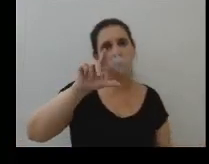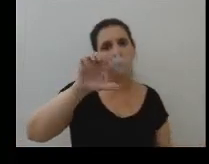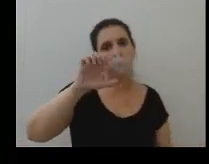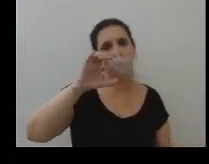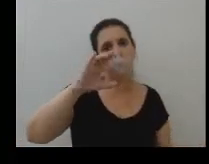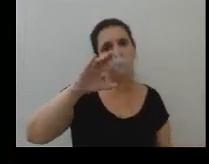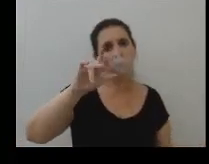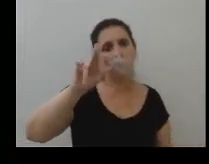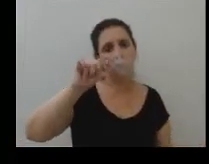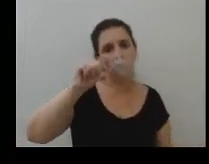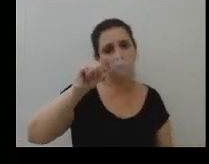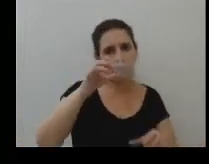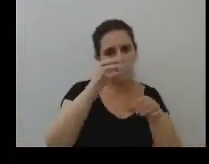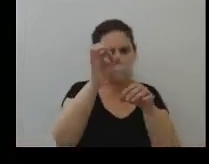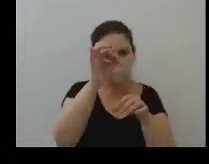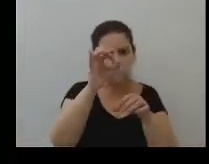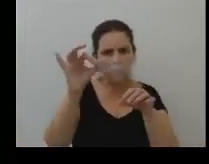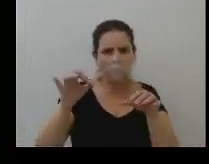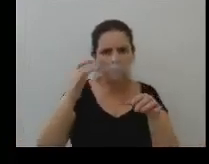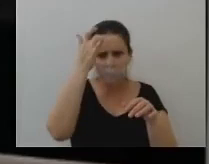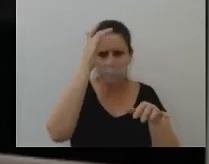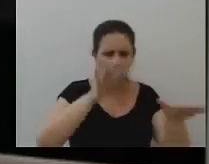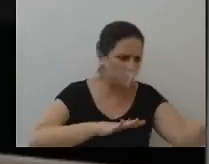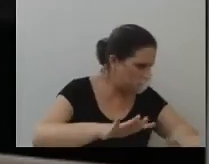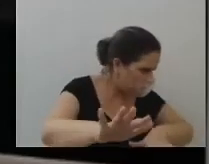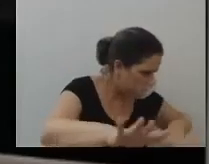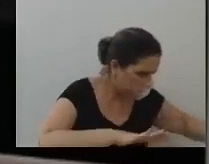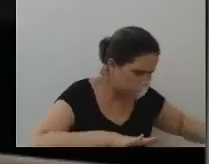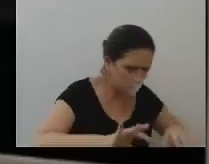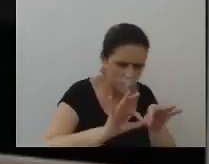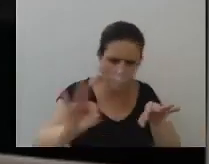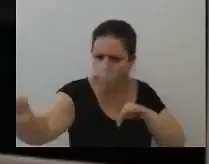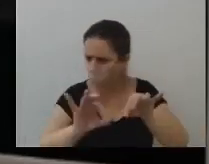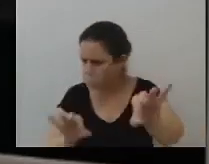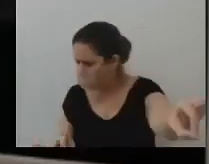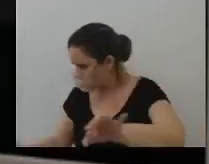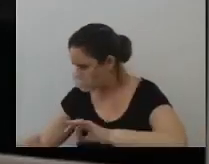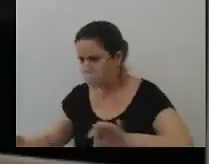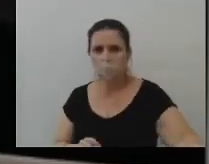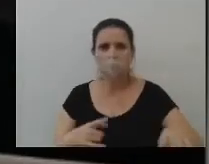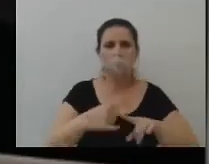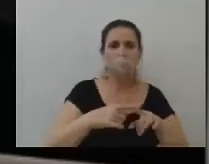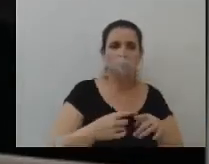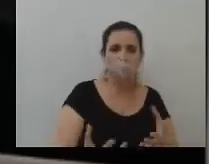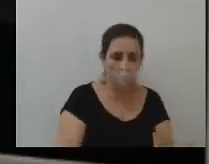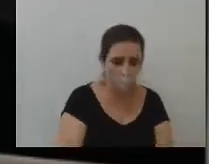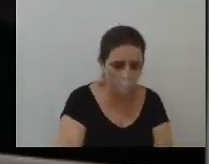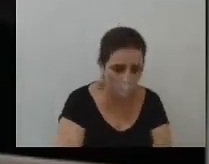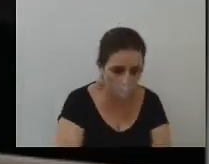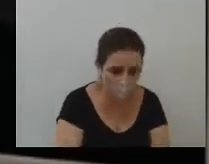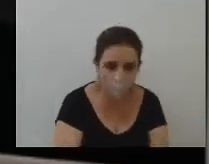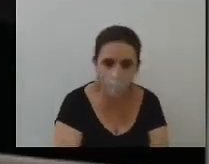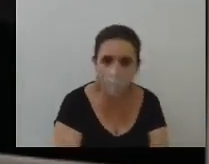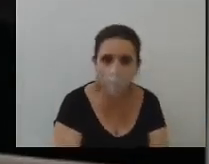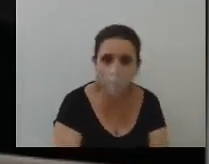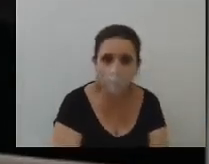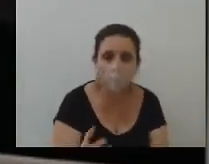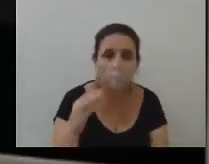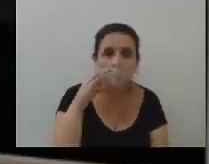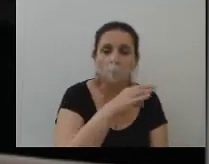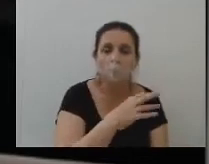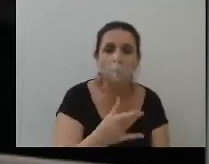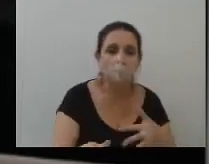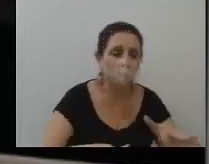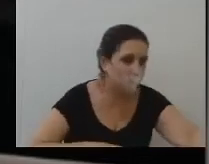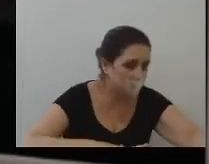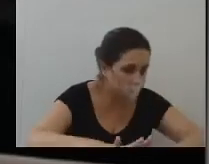movimentação grande, e na hora que elas se distanciam, porque estão aumentando a temperatura, aumentando o grau de agitação,